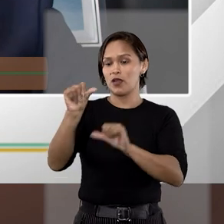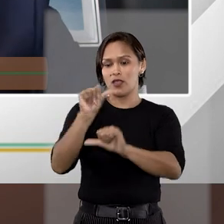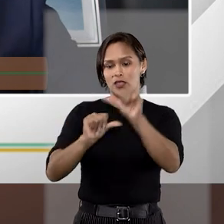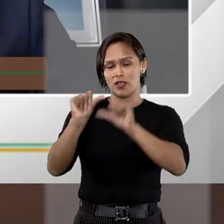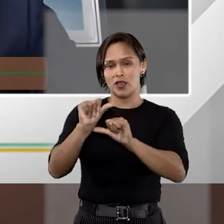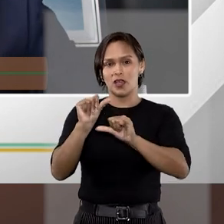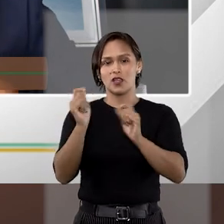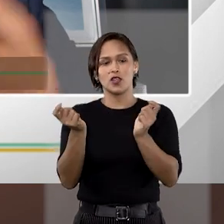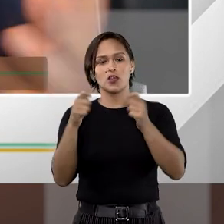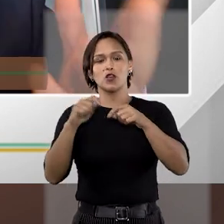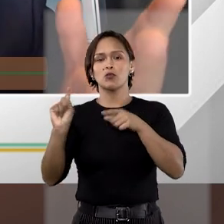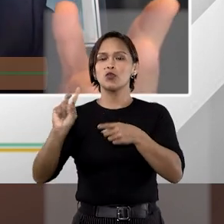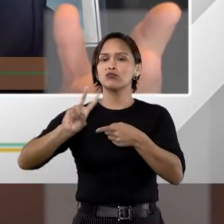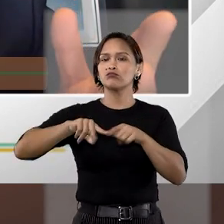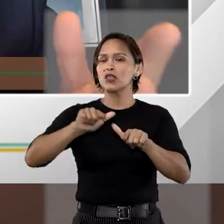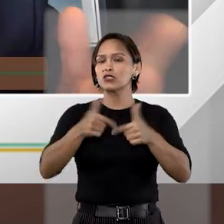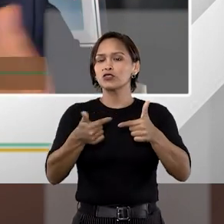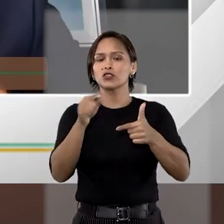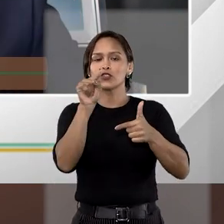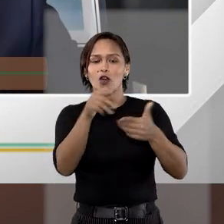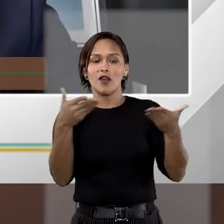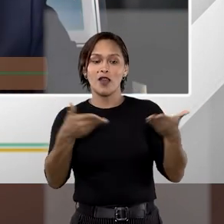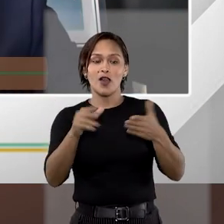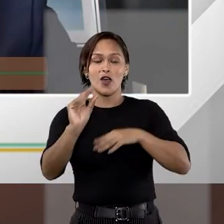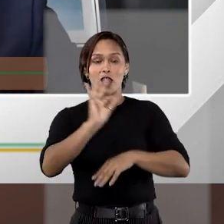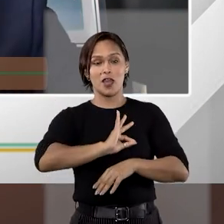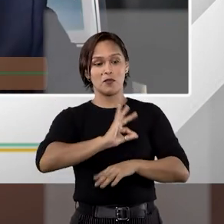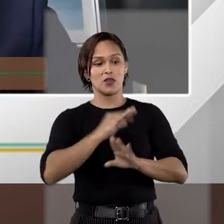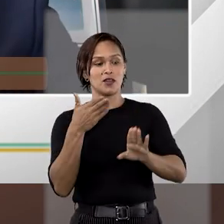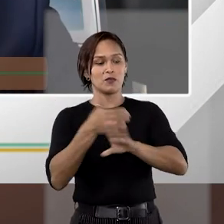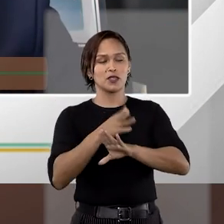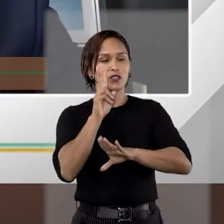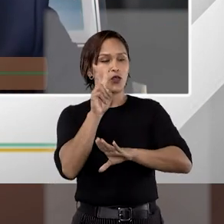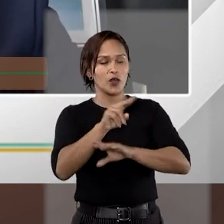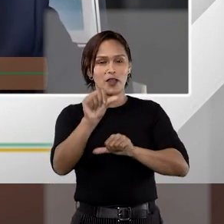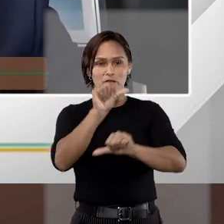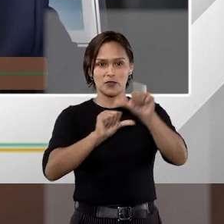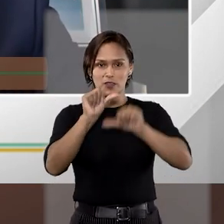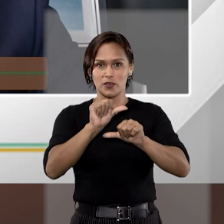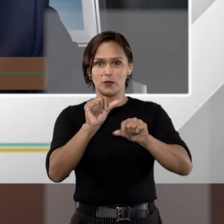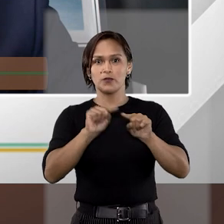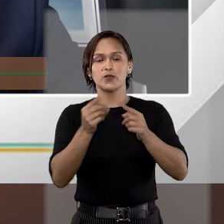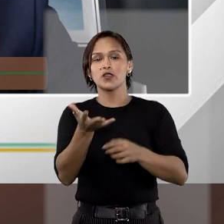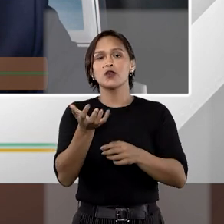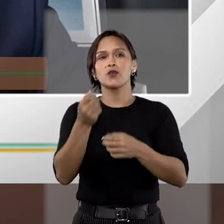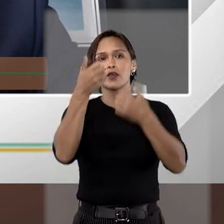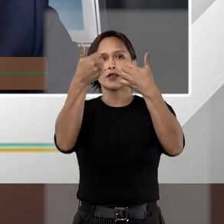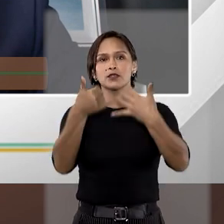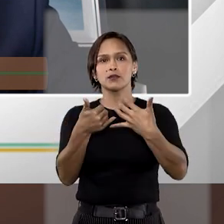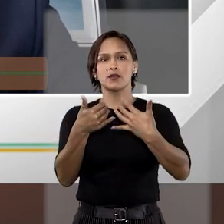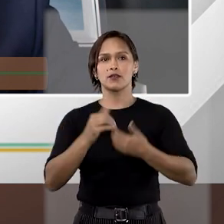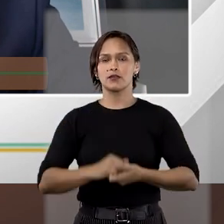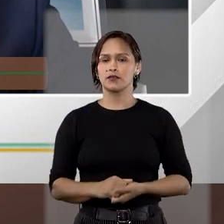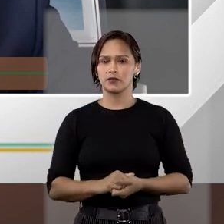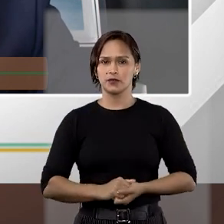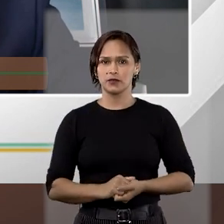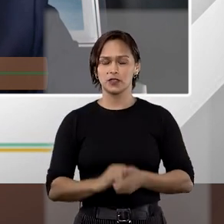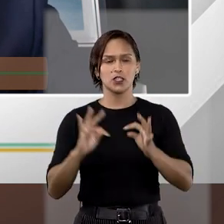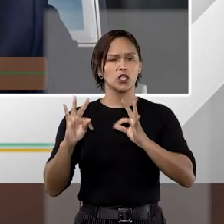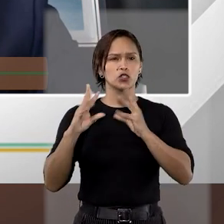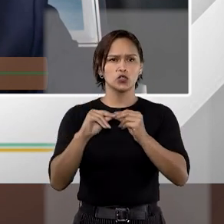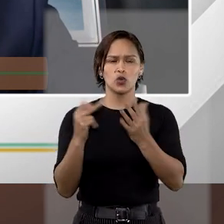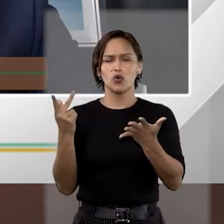tava batendo na outra e por um golpe de sorte naquele momento se inverteu Então o que eu quero é isso